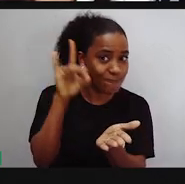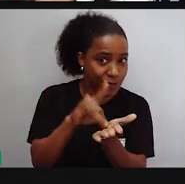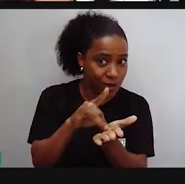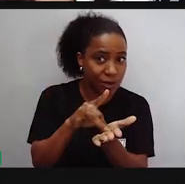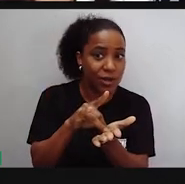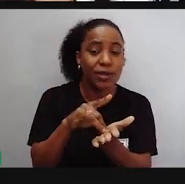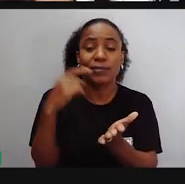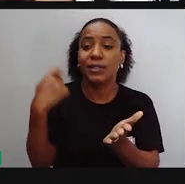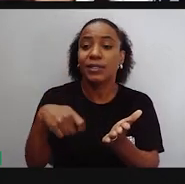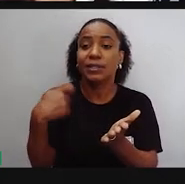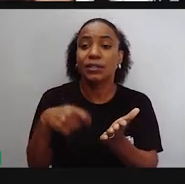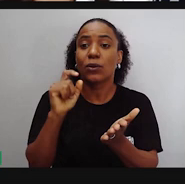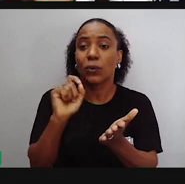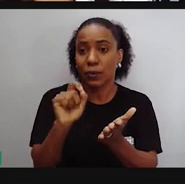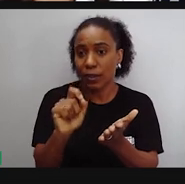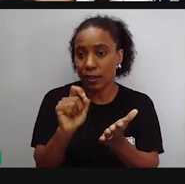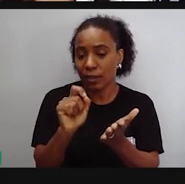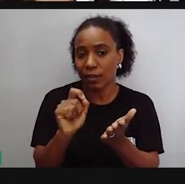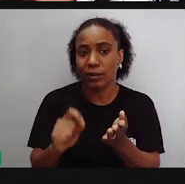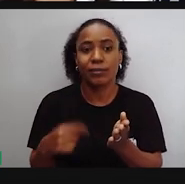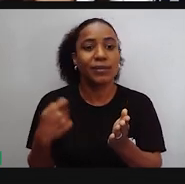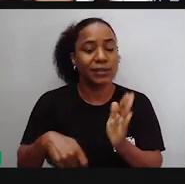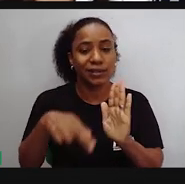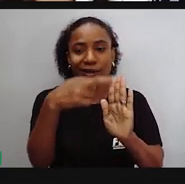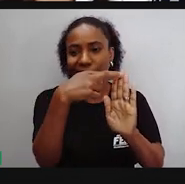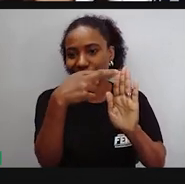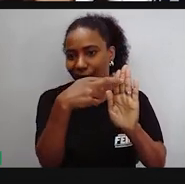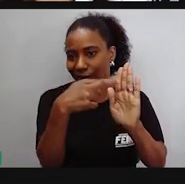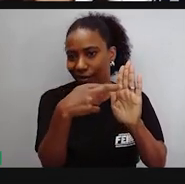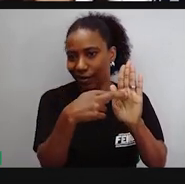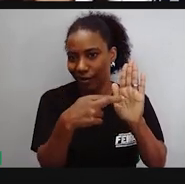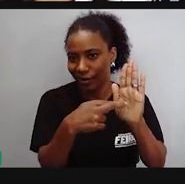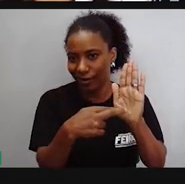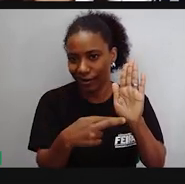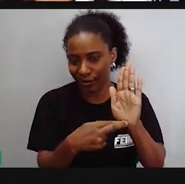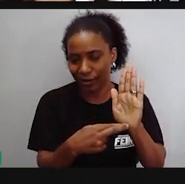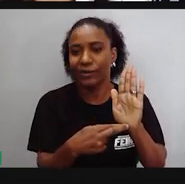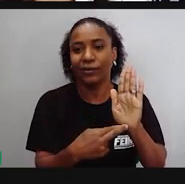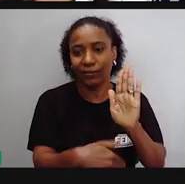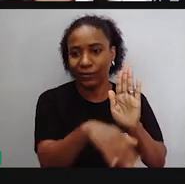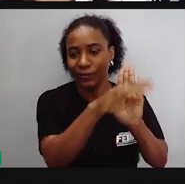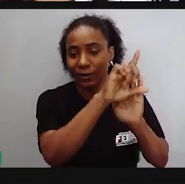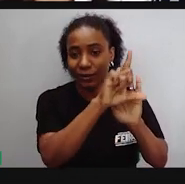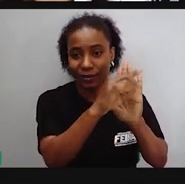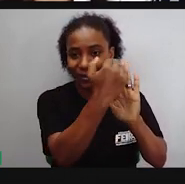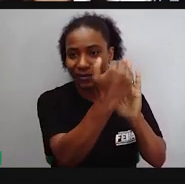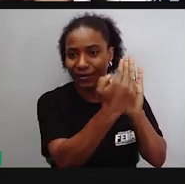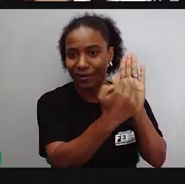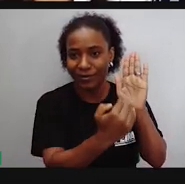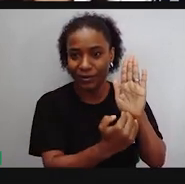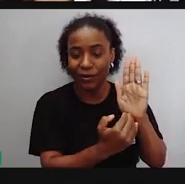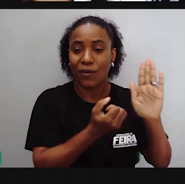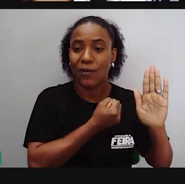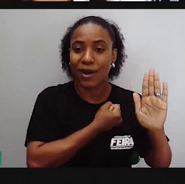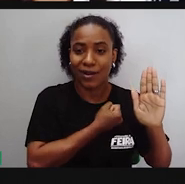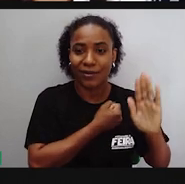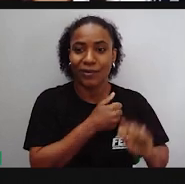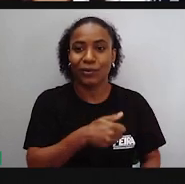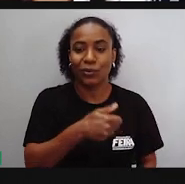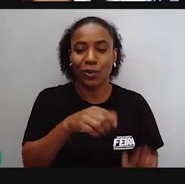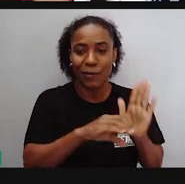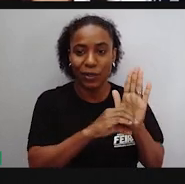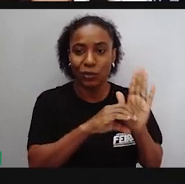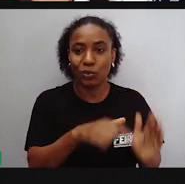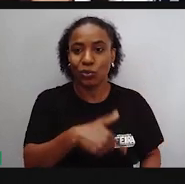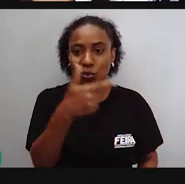deve seguir as regras estabelecidas pelo Código Civil, capítulo 2, artigo 53 até o